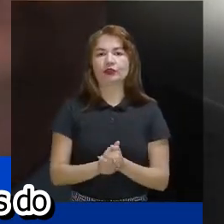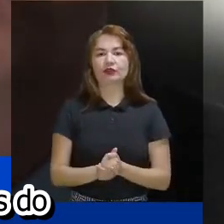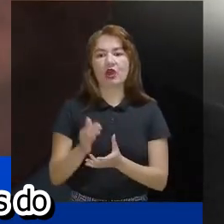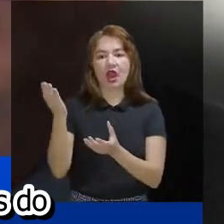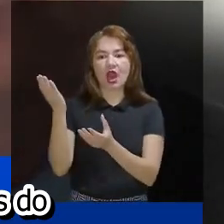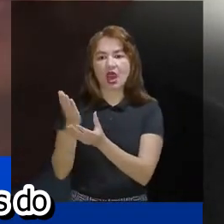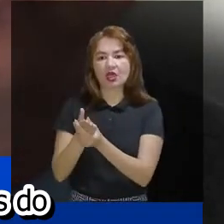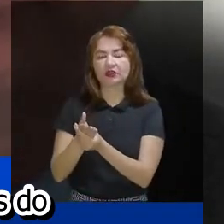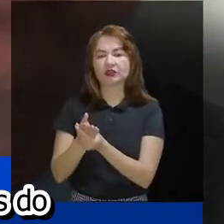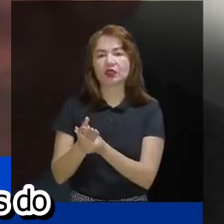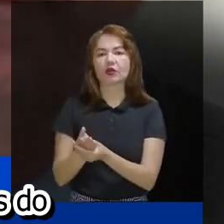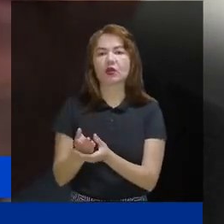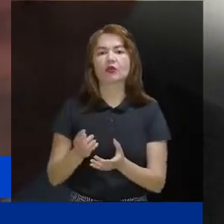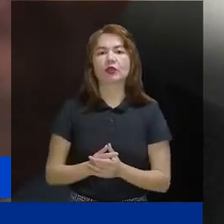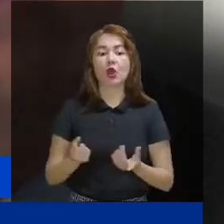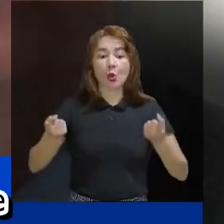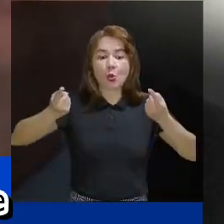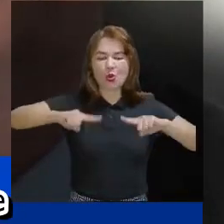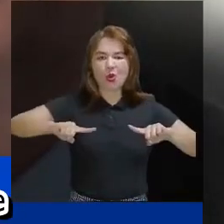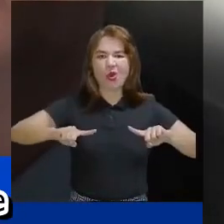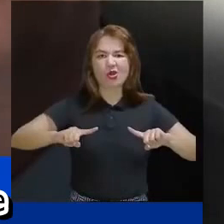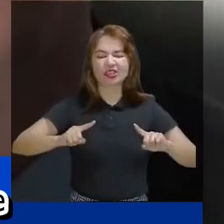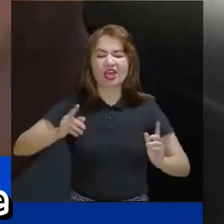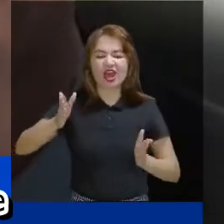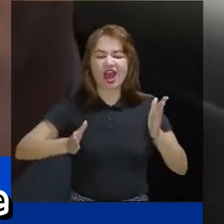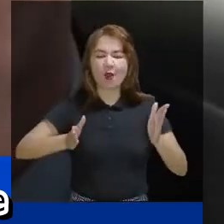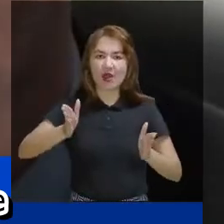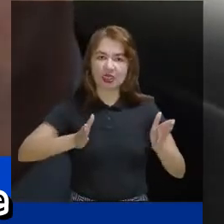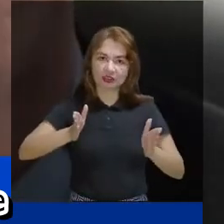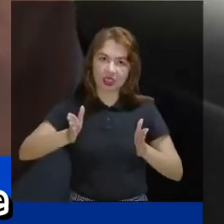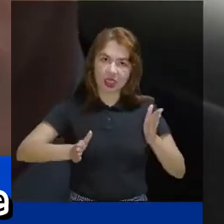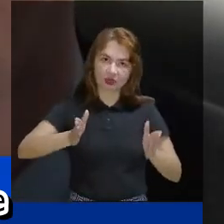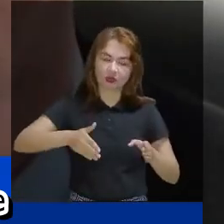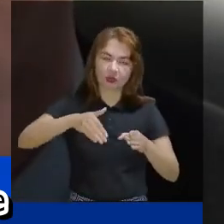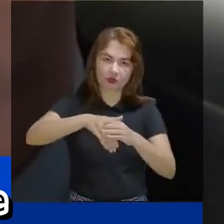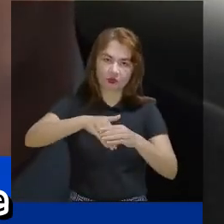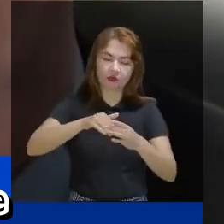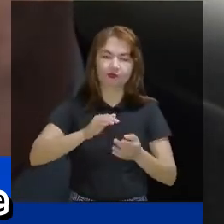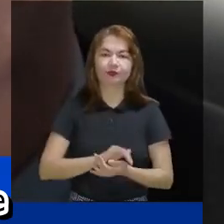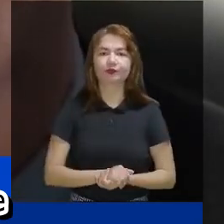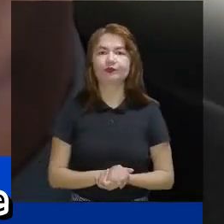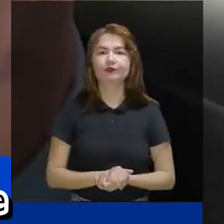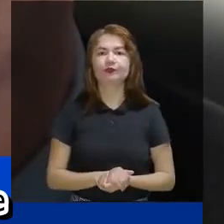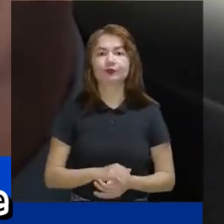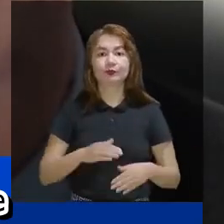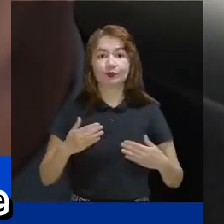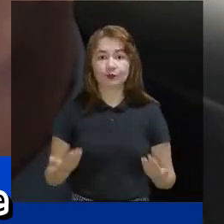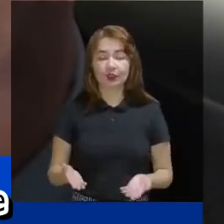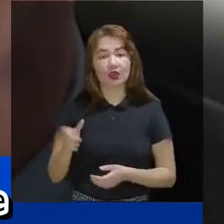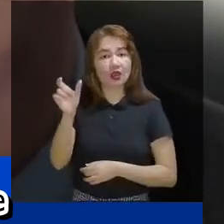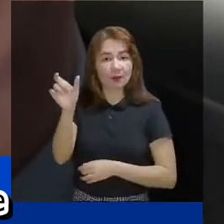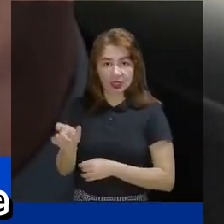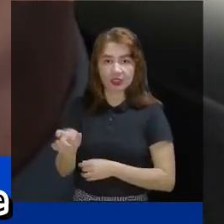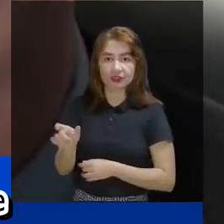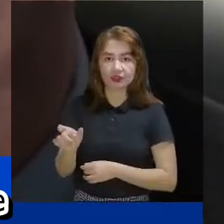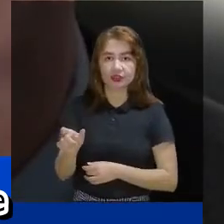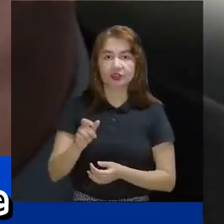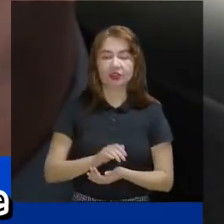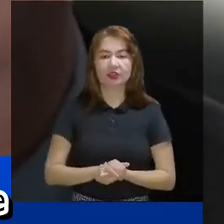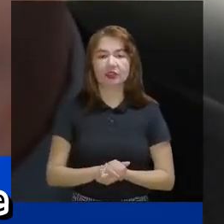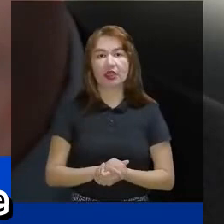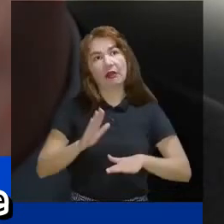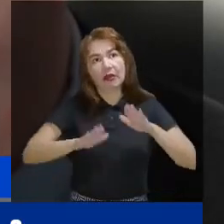de impugnação de mandato eletivo. No caso, vejo que, ao final, pretende a parte autora ver configurada a